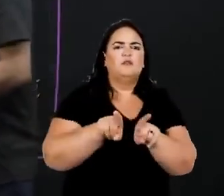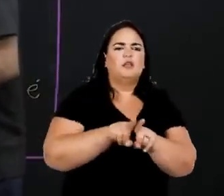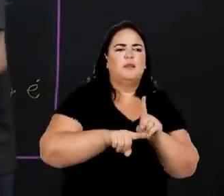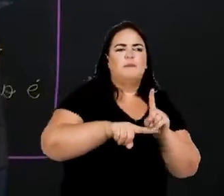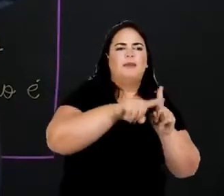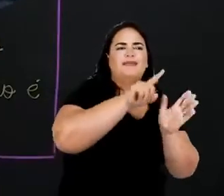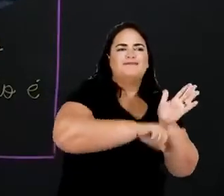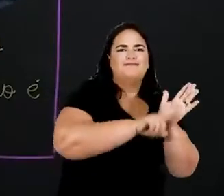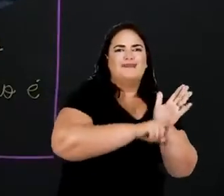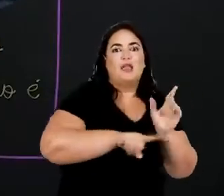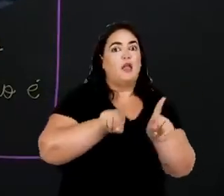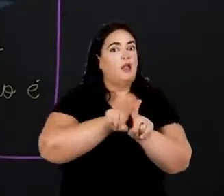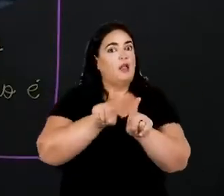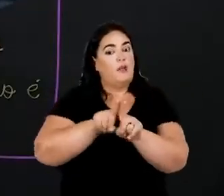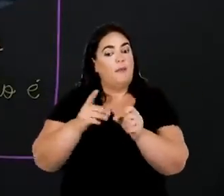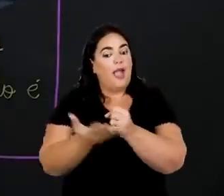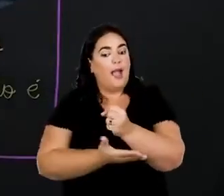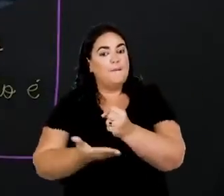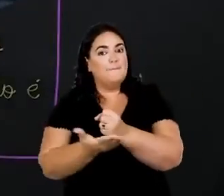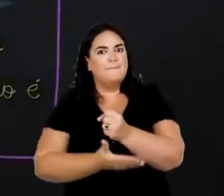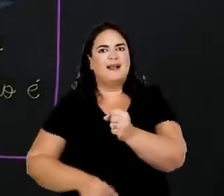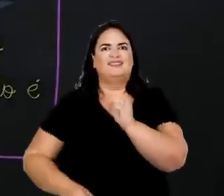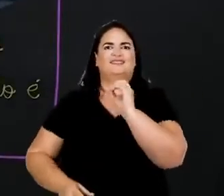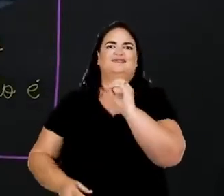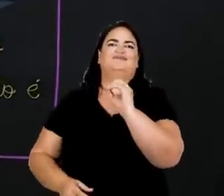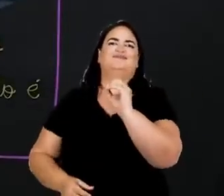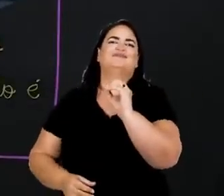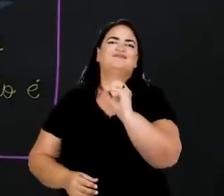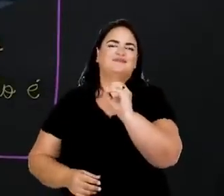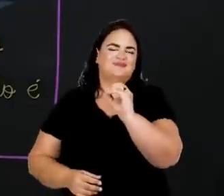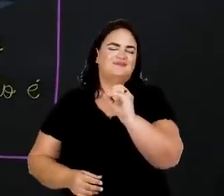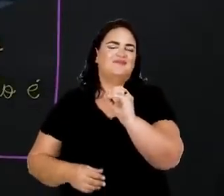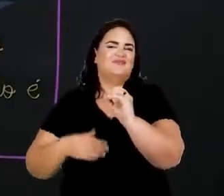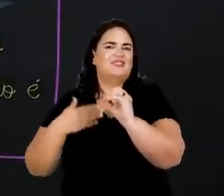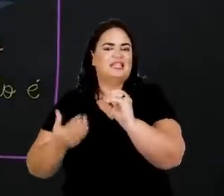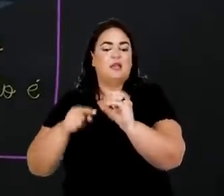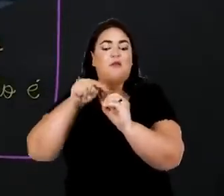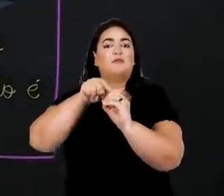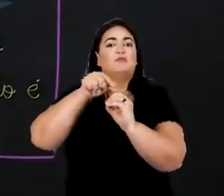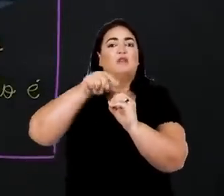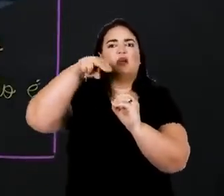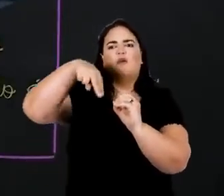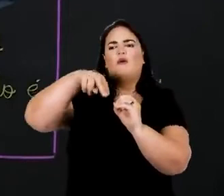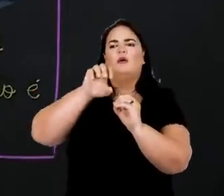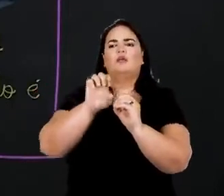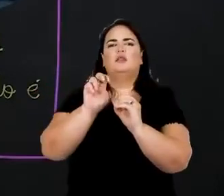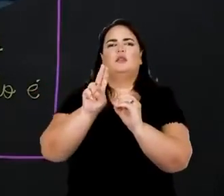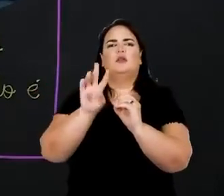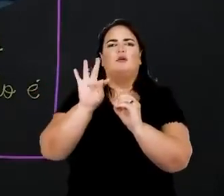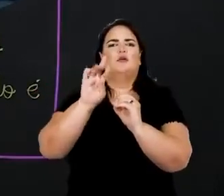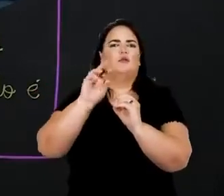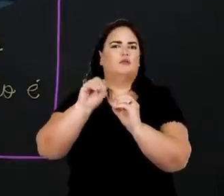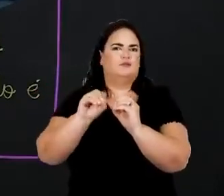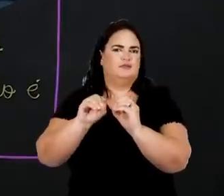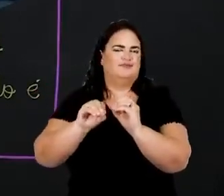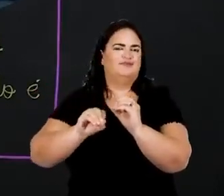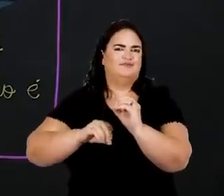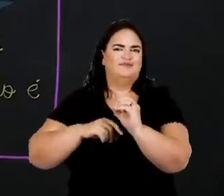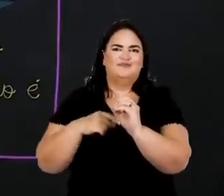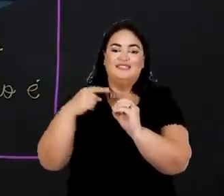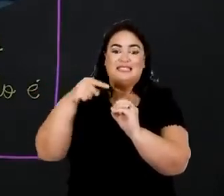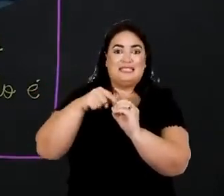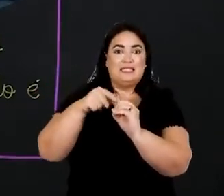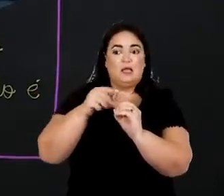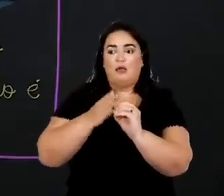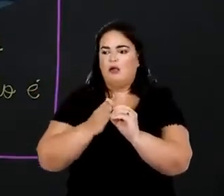10 sabendo que o zero é a base disso pois o zero o número neutro Então a partir do